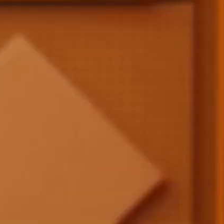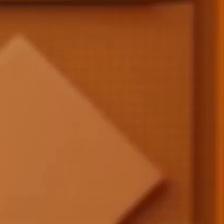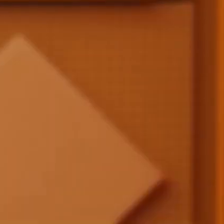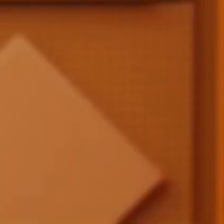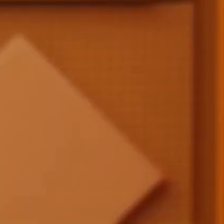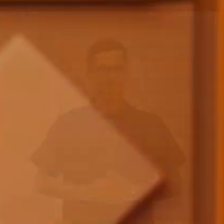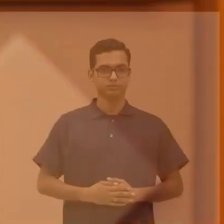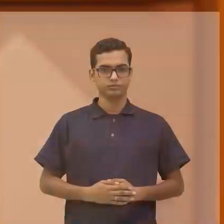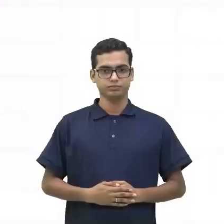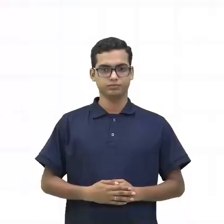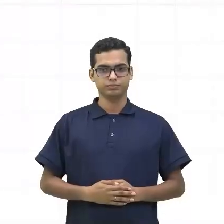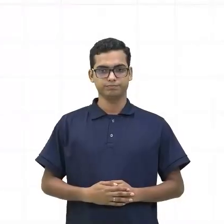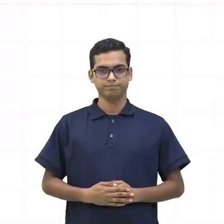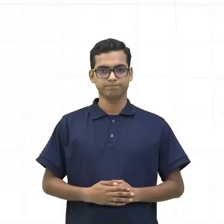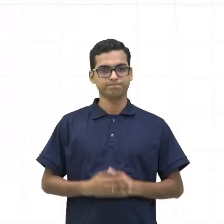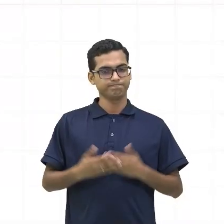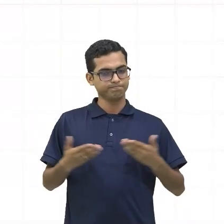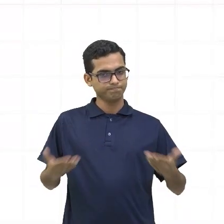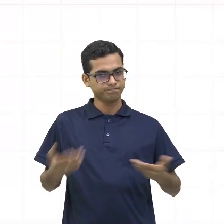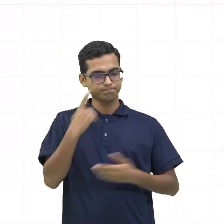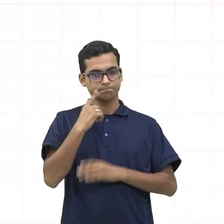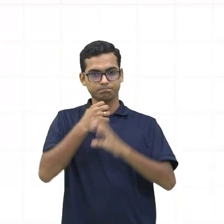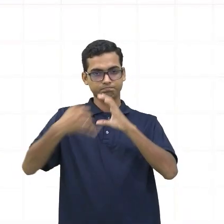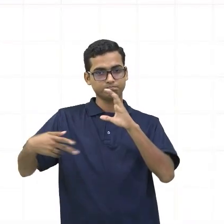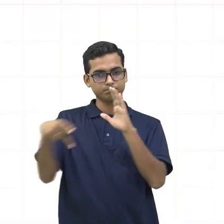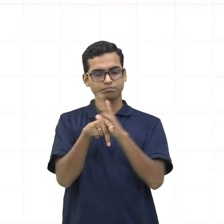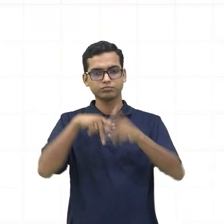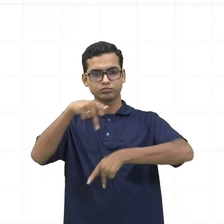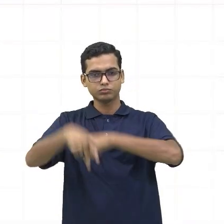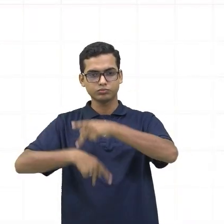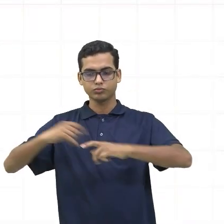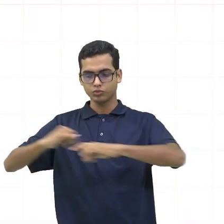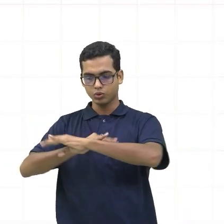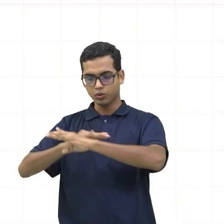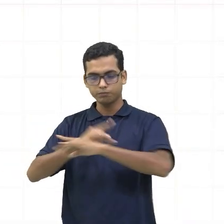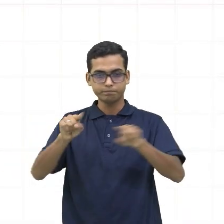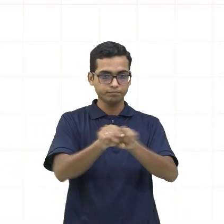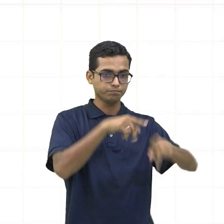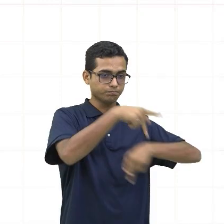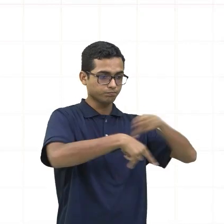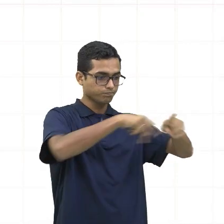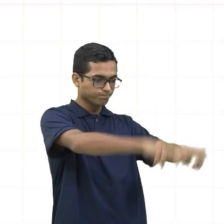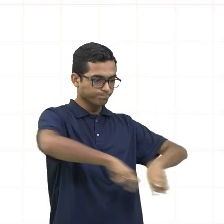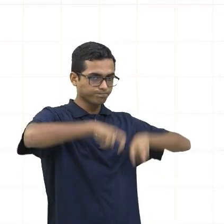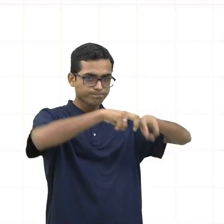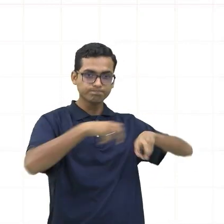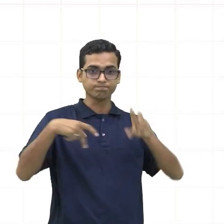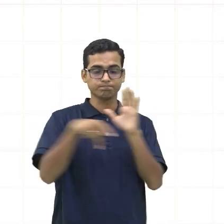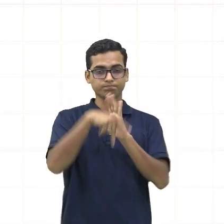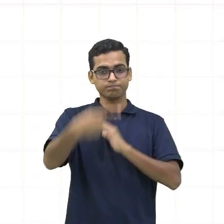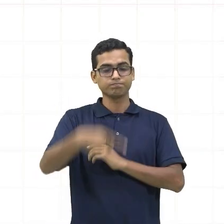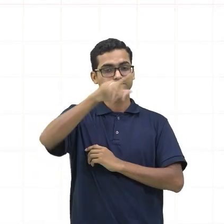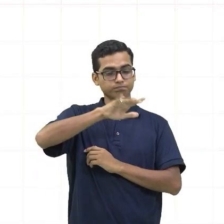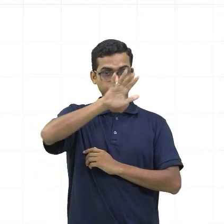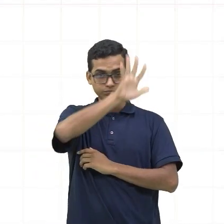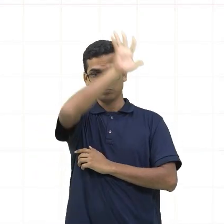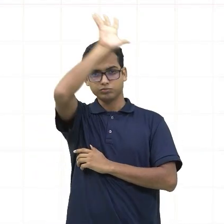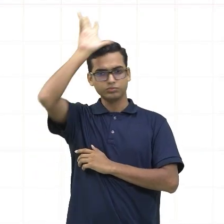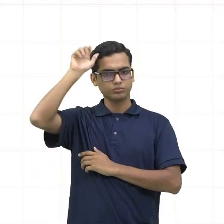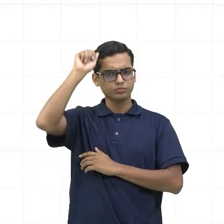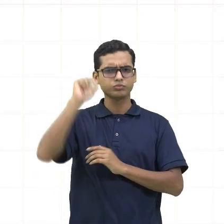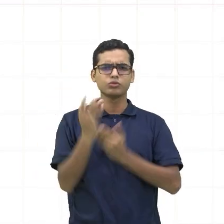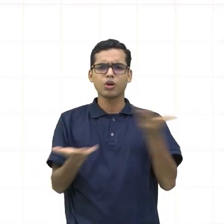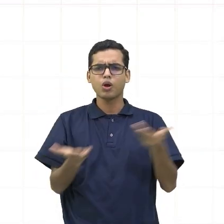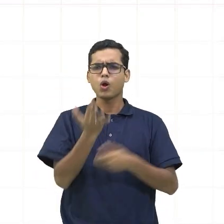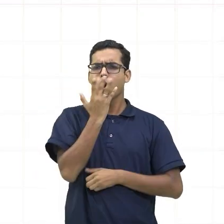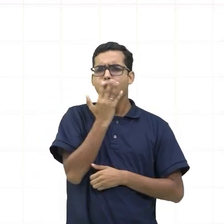continuidade, a gente verifica aí outras características da nossa população. E aí a gente traz a questão da cor